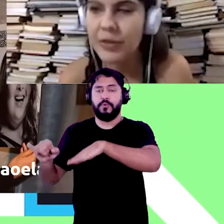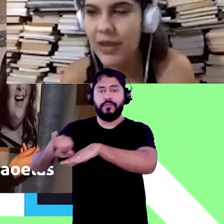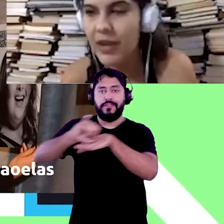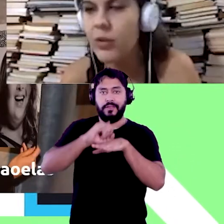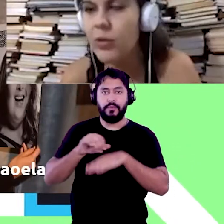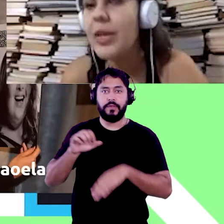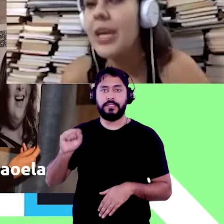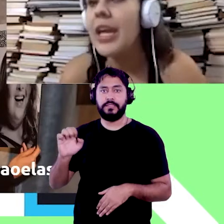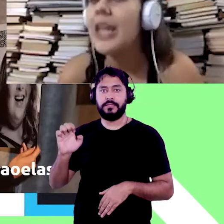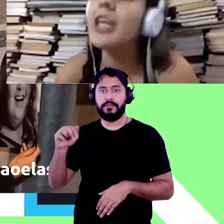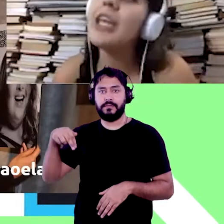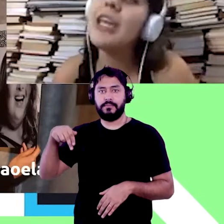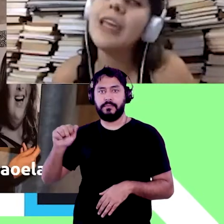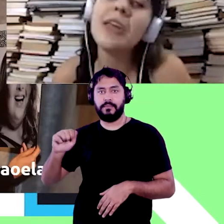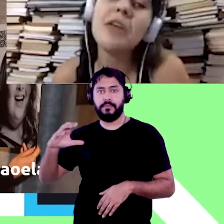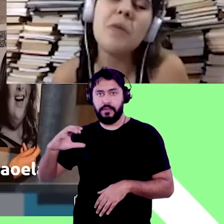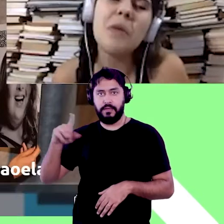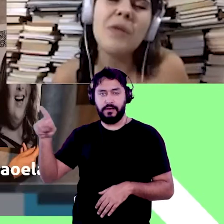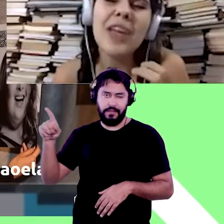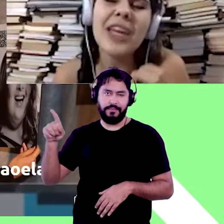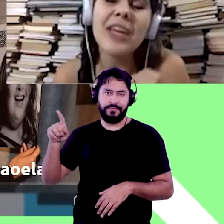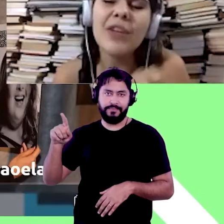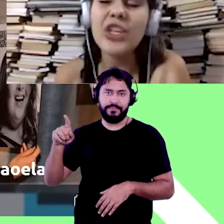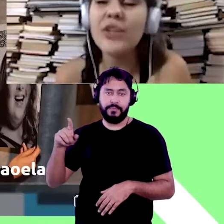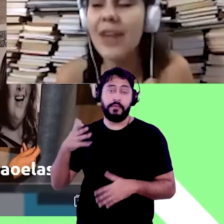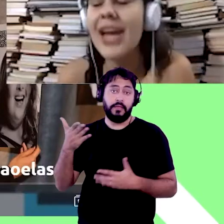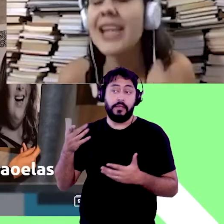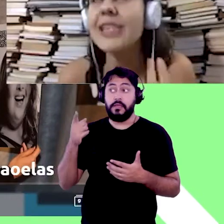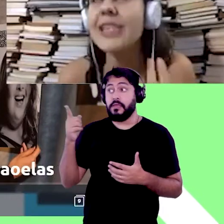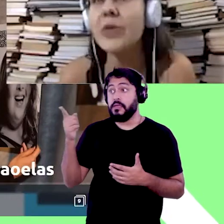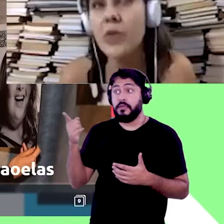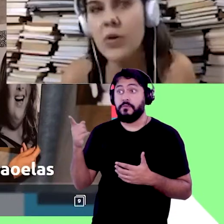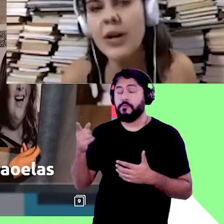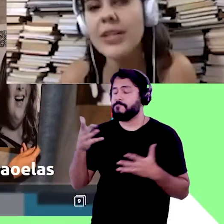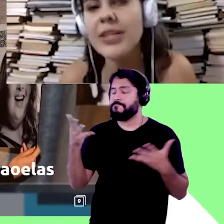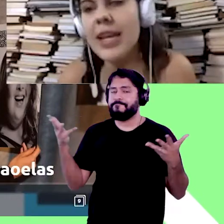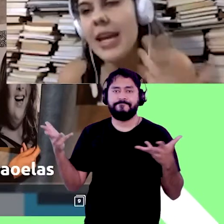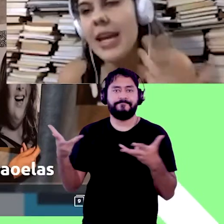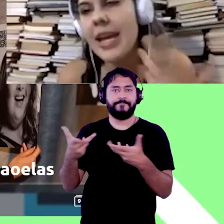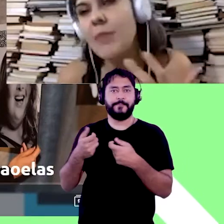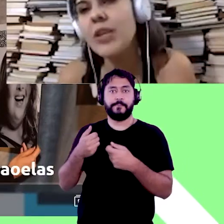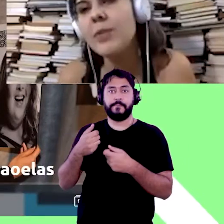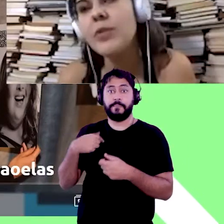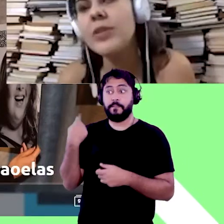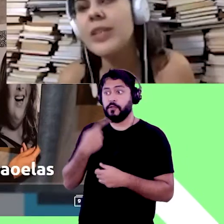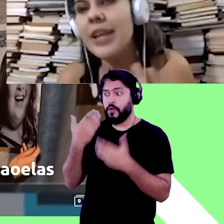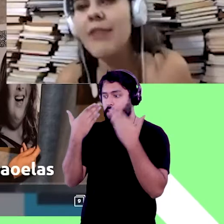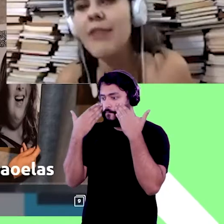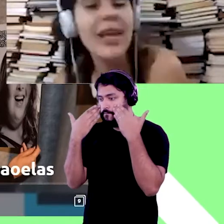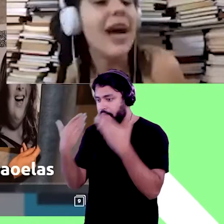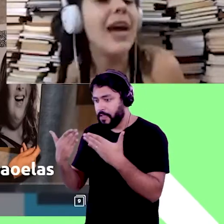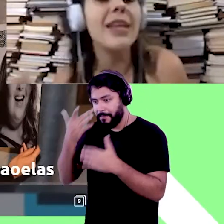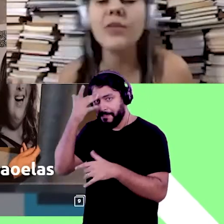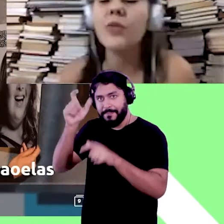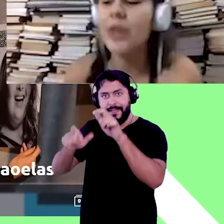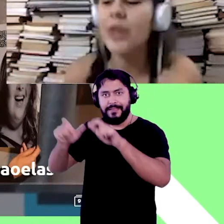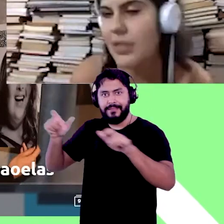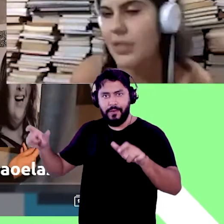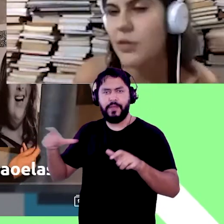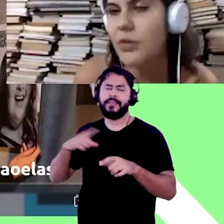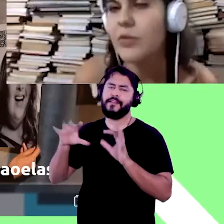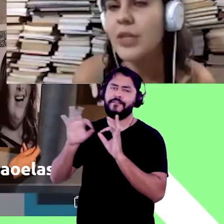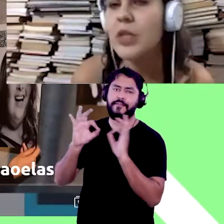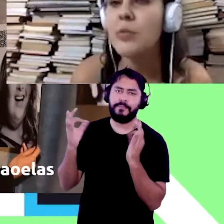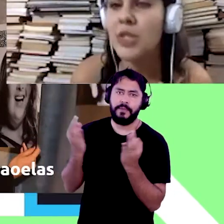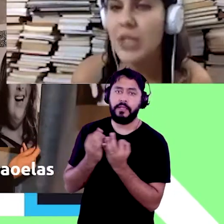num evento. E foi incrível a gente ver as pessoas, muitas pessoas que têm familiares ou conhecem